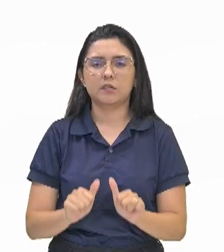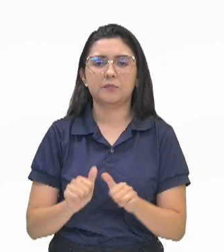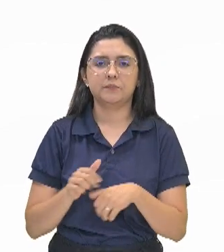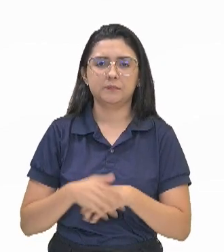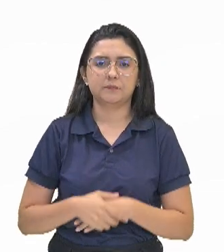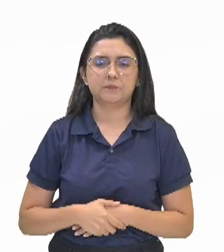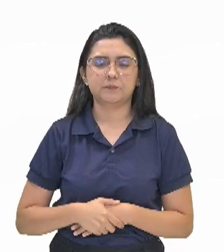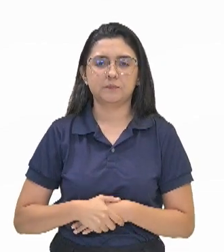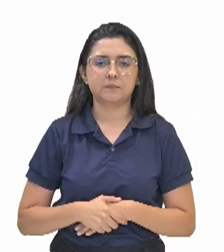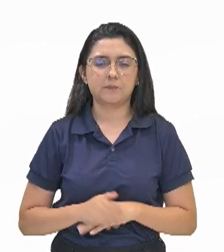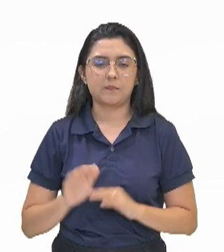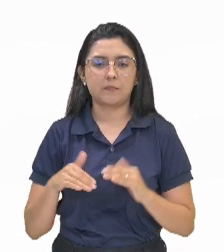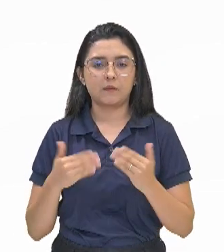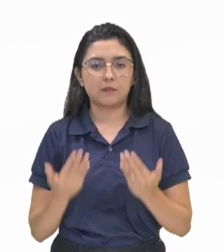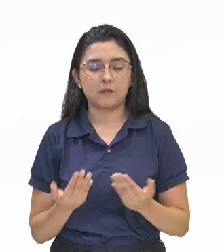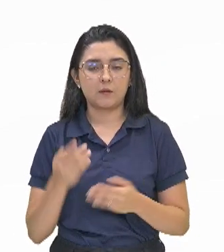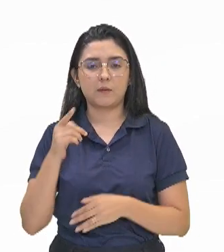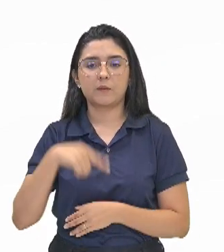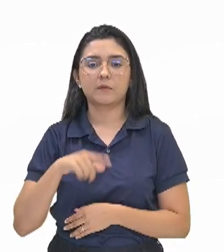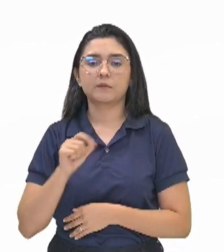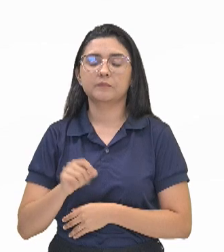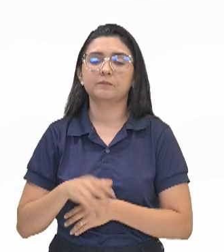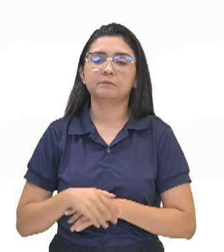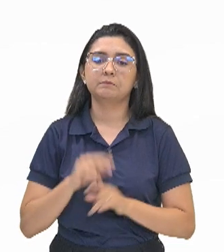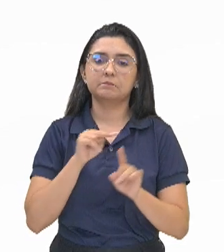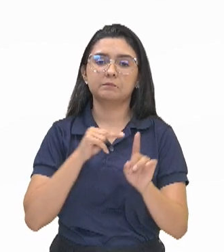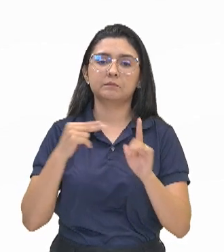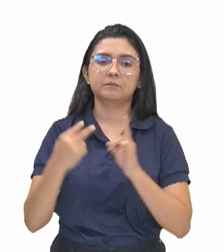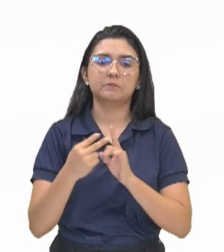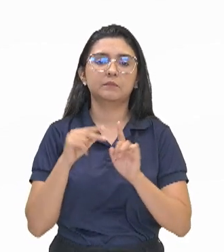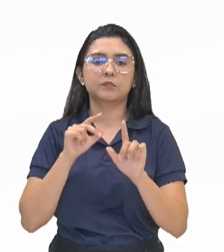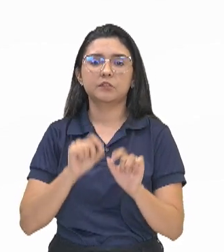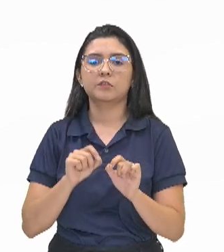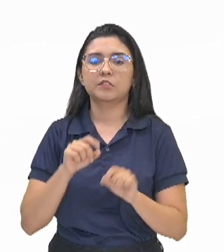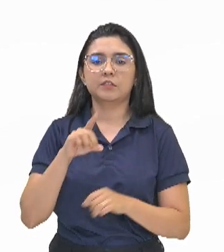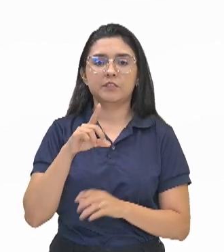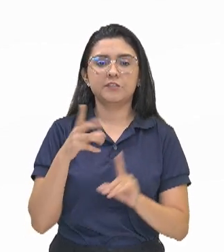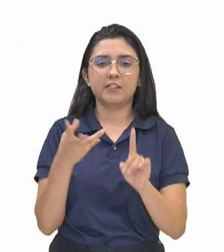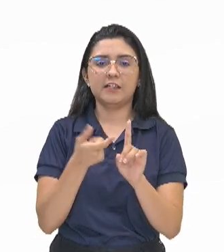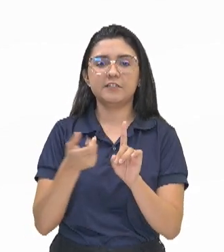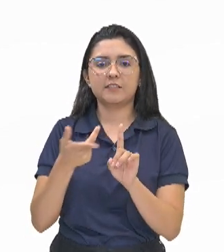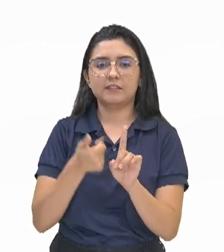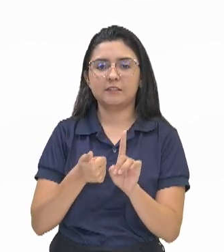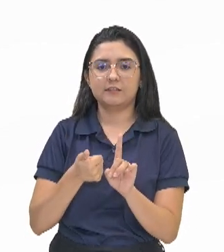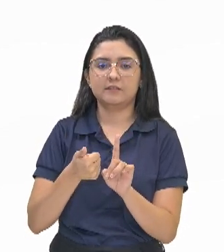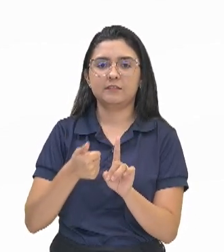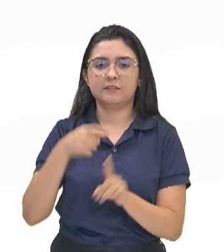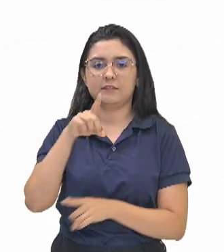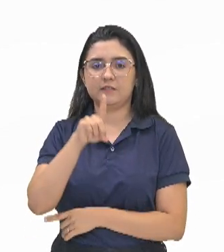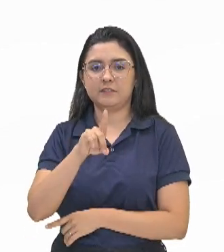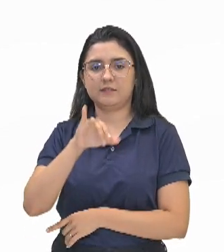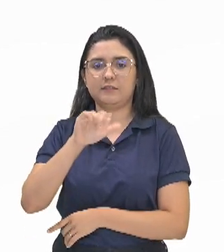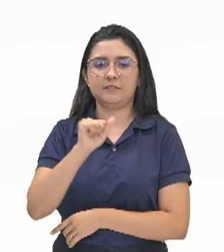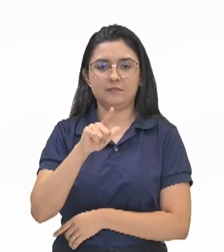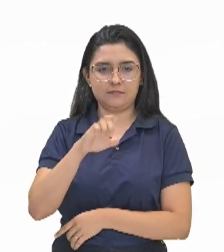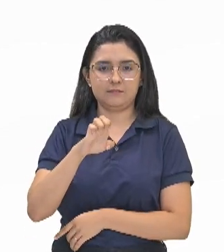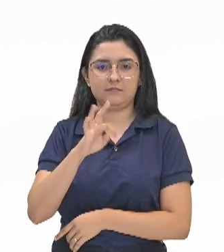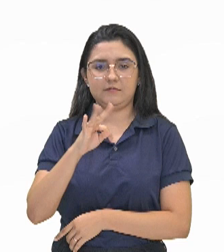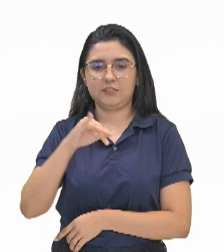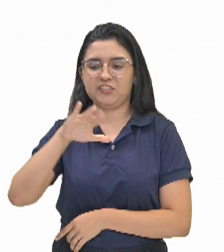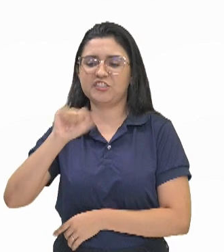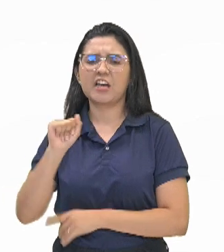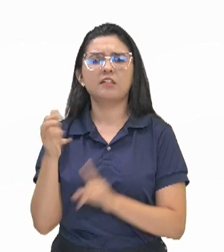temos o que nós chamamos da perspectiva dialética. A perspectiva dialética, essa